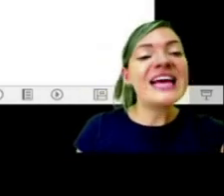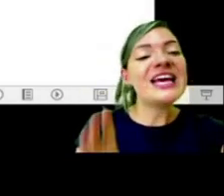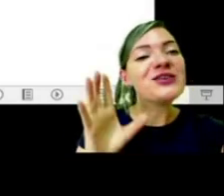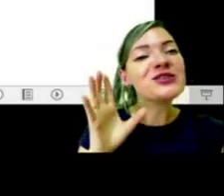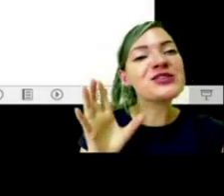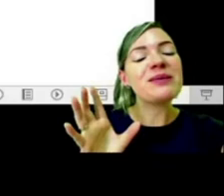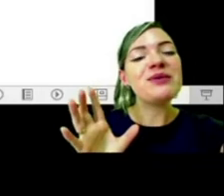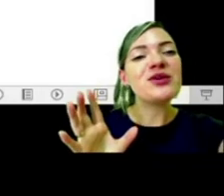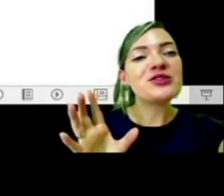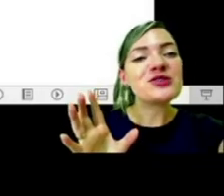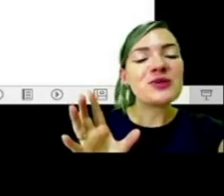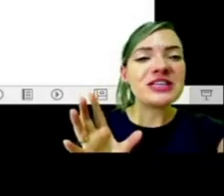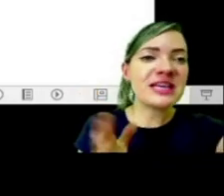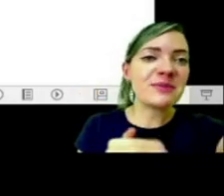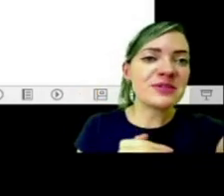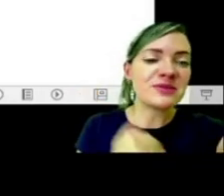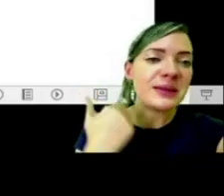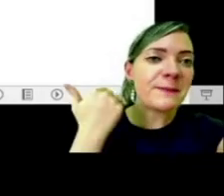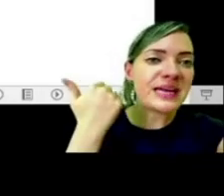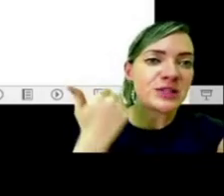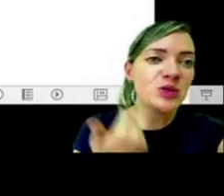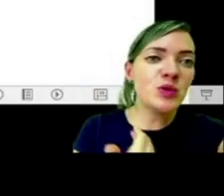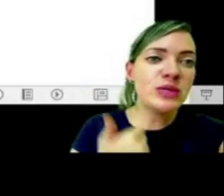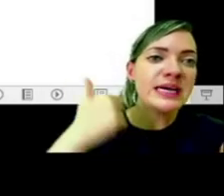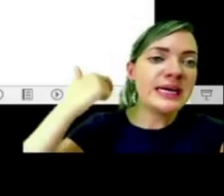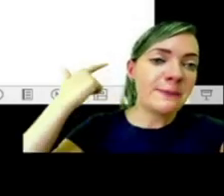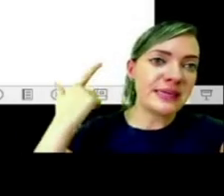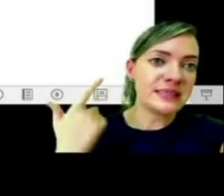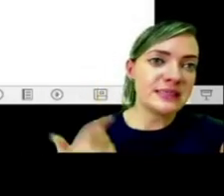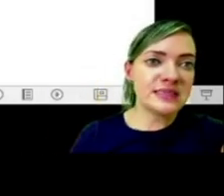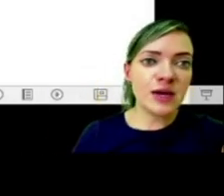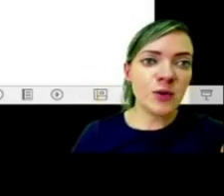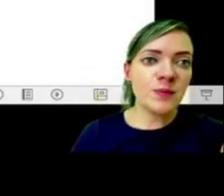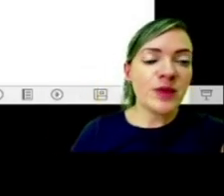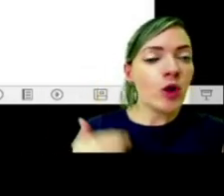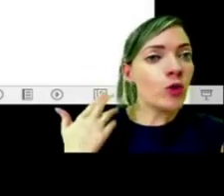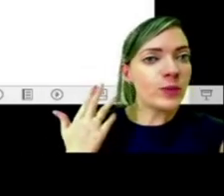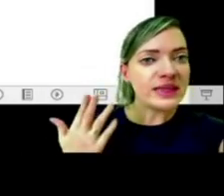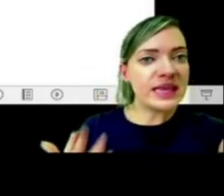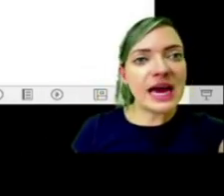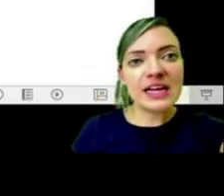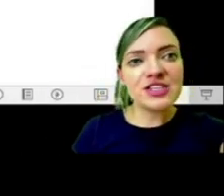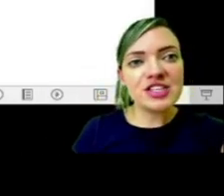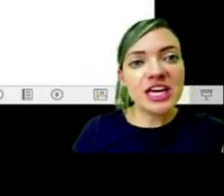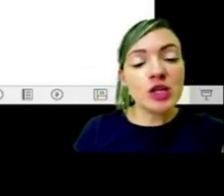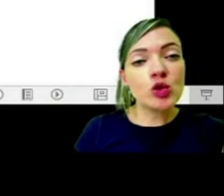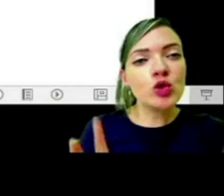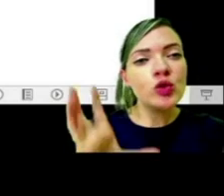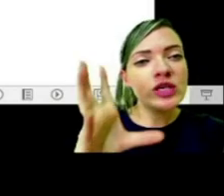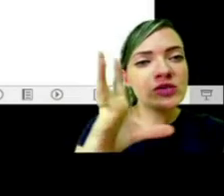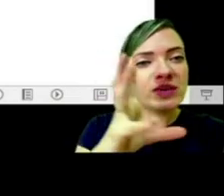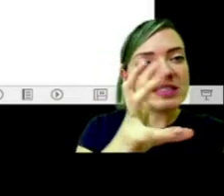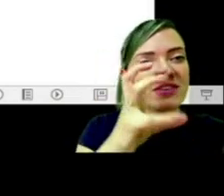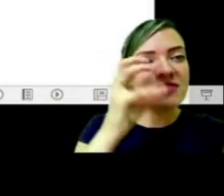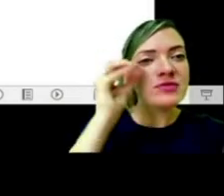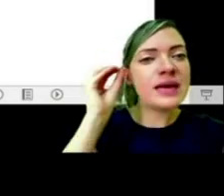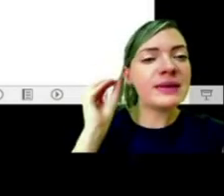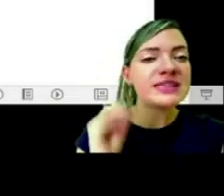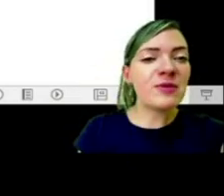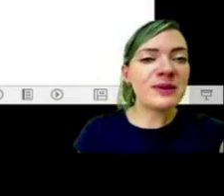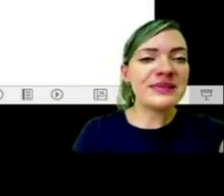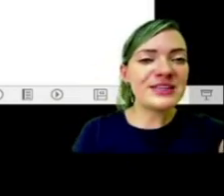mantê-los. Recursos abióticos, por exemplo, são temperatura, pressão, umidade. Tudo isso vai